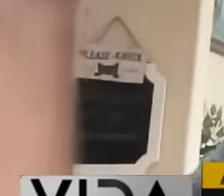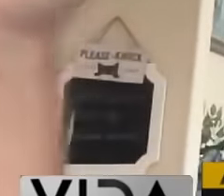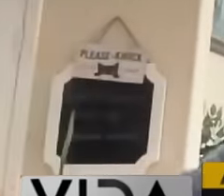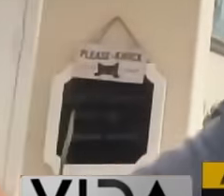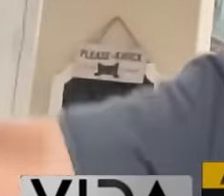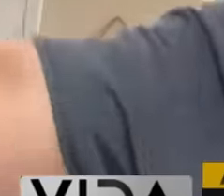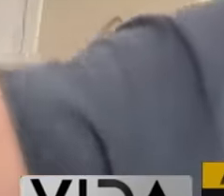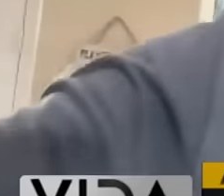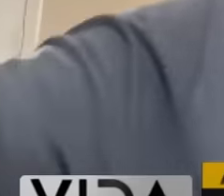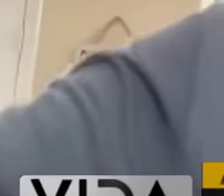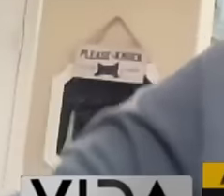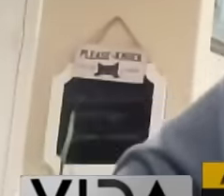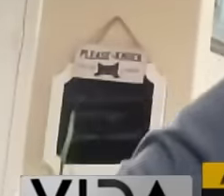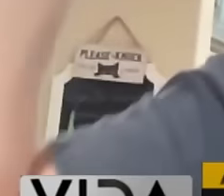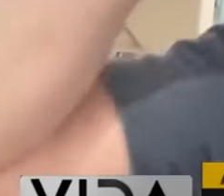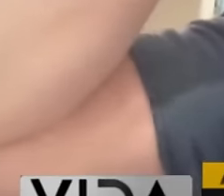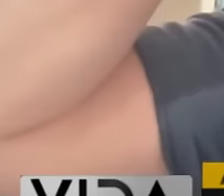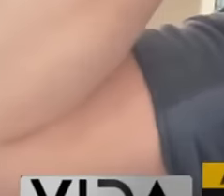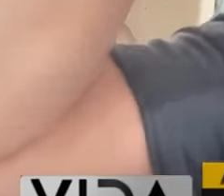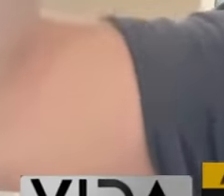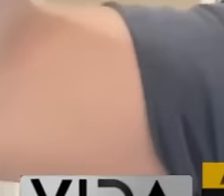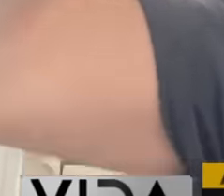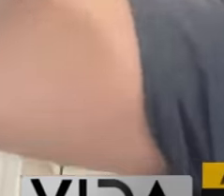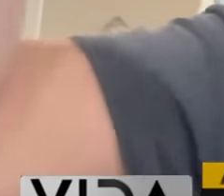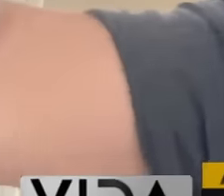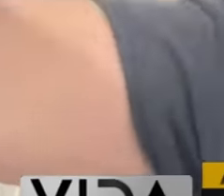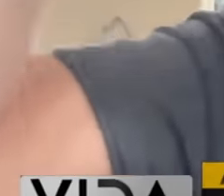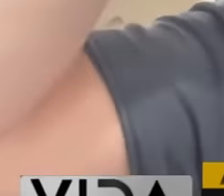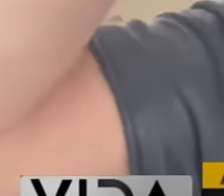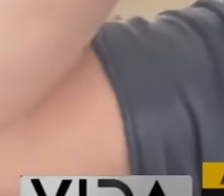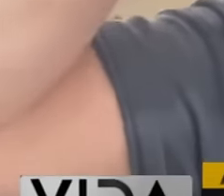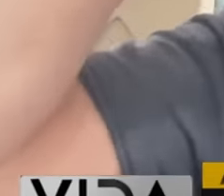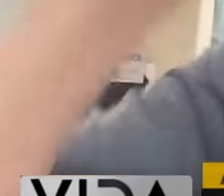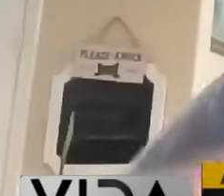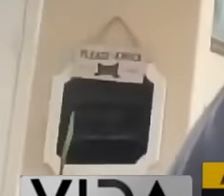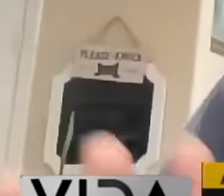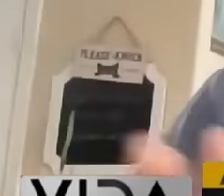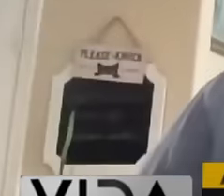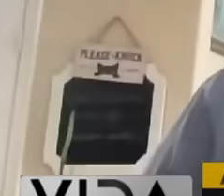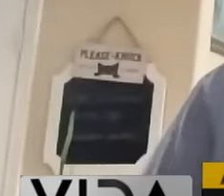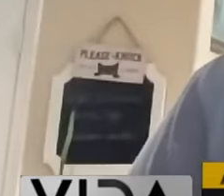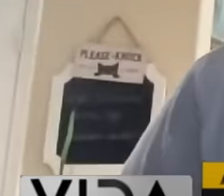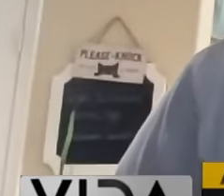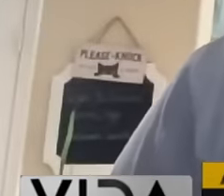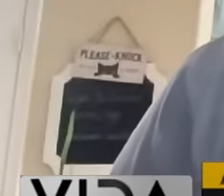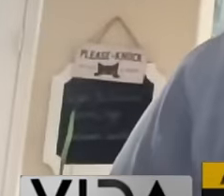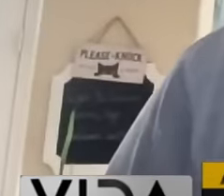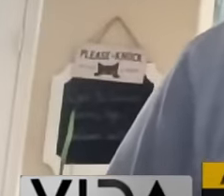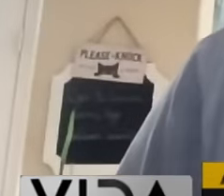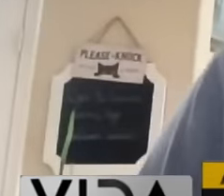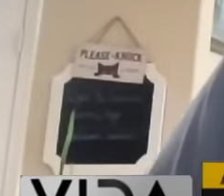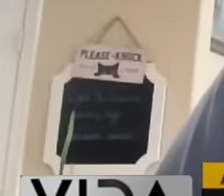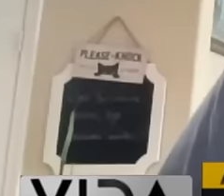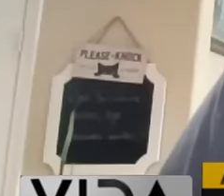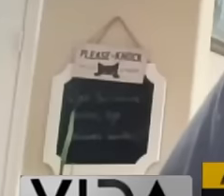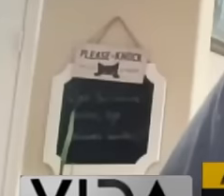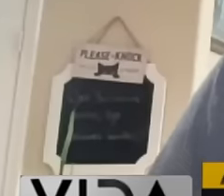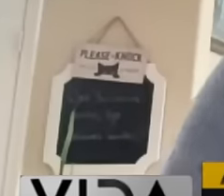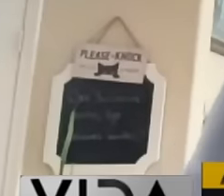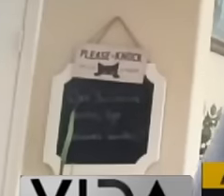O pessoalzinho ali apaixonado, o pessoalzinho que vem falar com o partido do Lula, esse pessoal não é detido, não é? Quem é